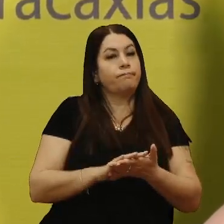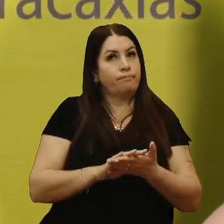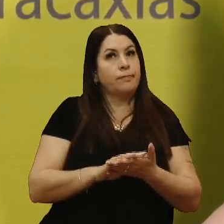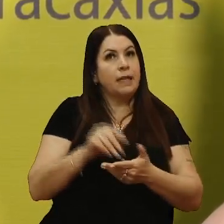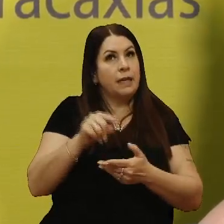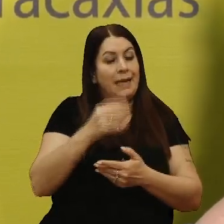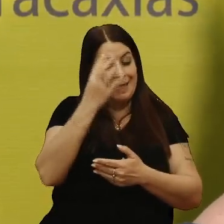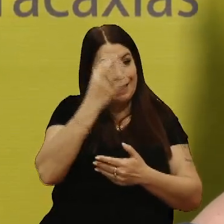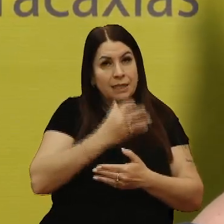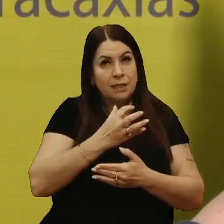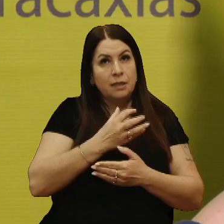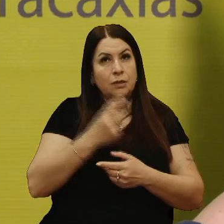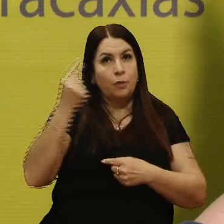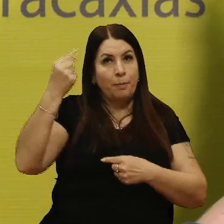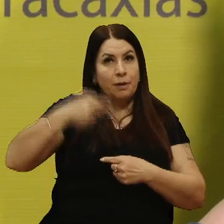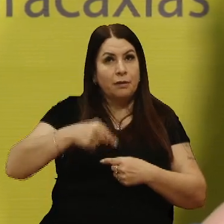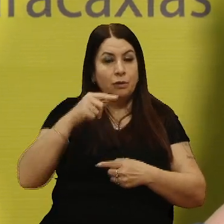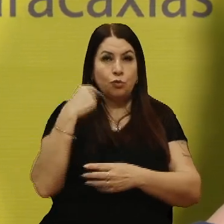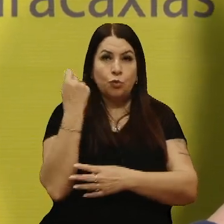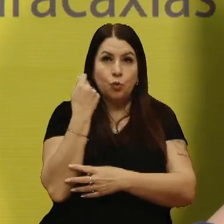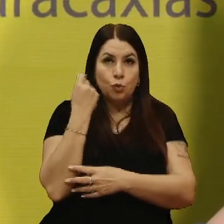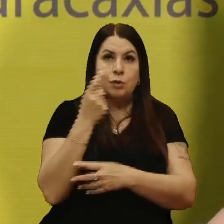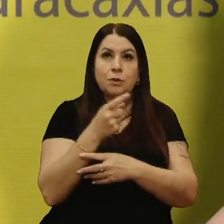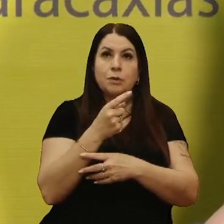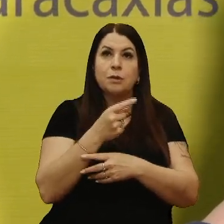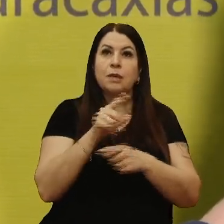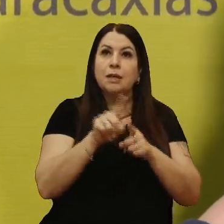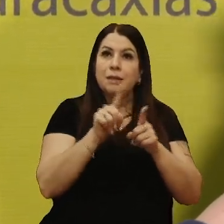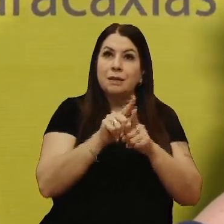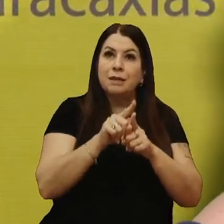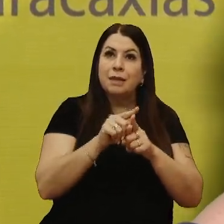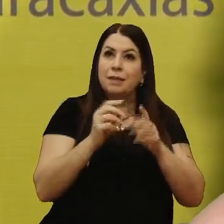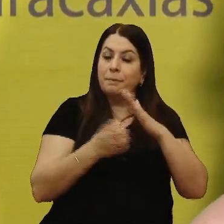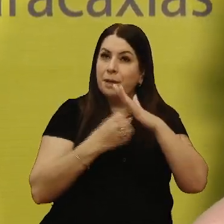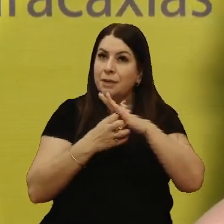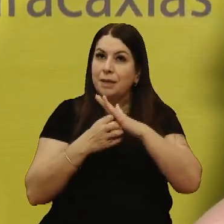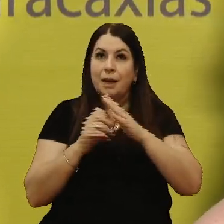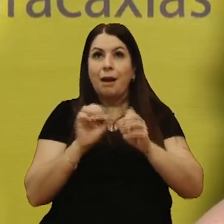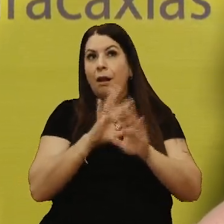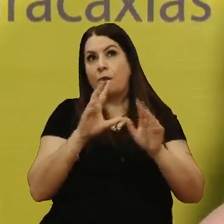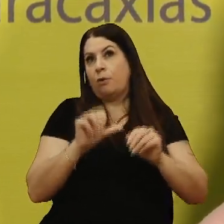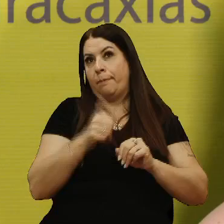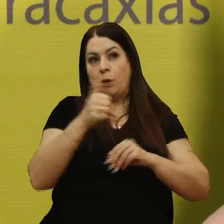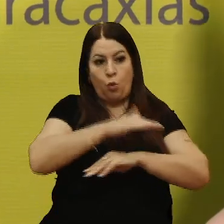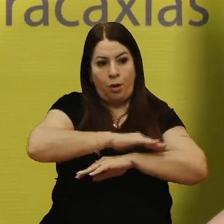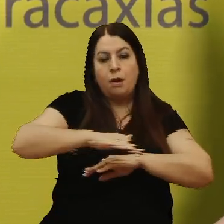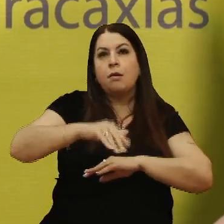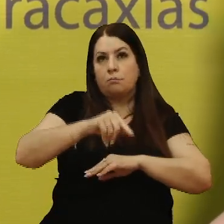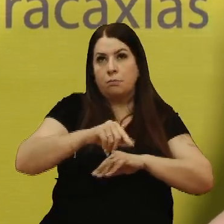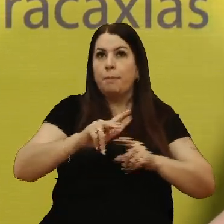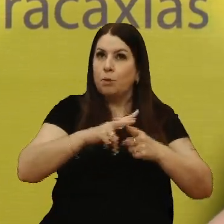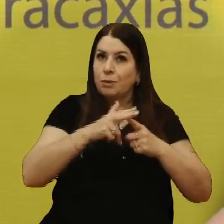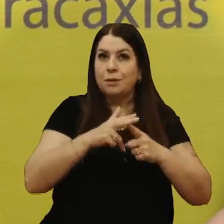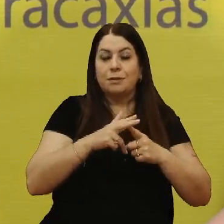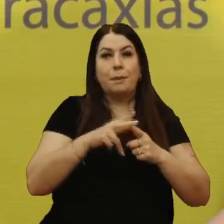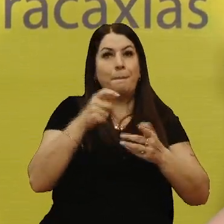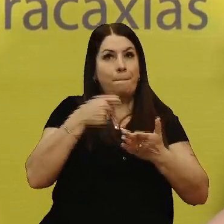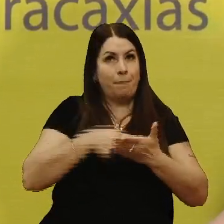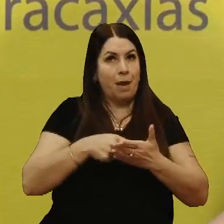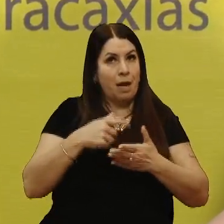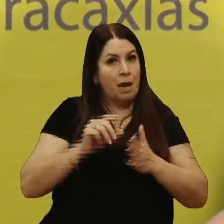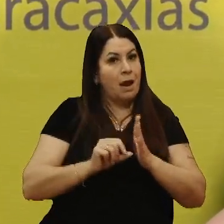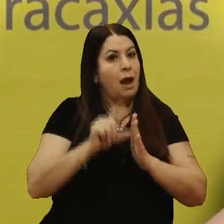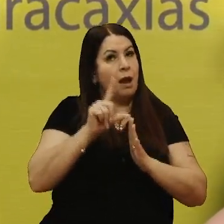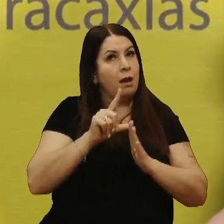caso sério a questão dos pedágios no Rio Grande do Sul, as concessões, as pessoas, claro que as pessoas querem melhorias, querem manutenção, mas a gente já paga